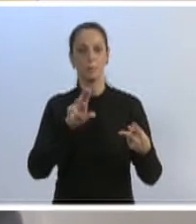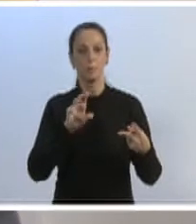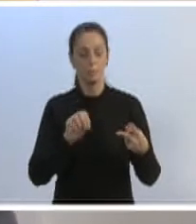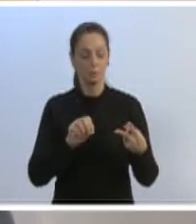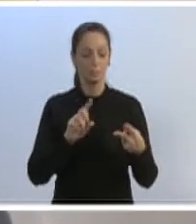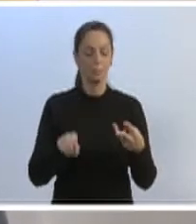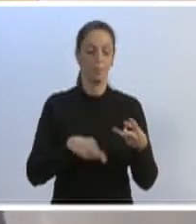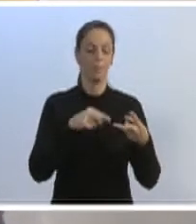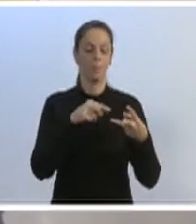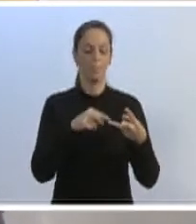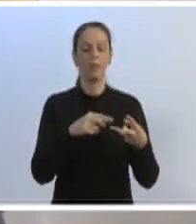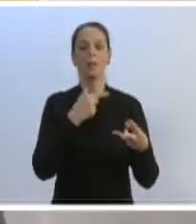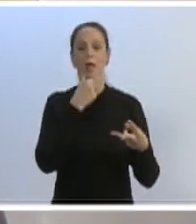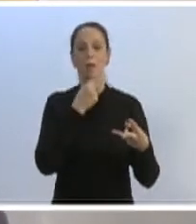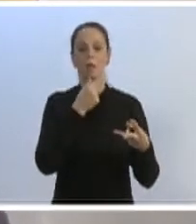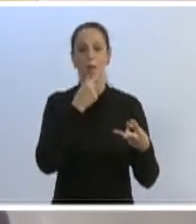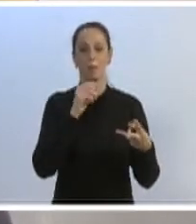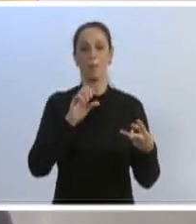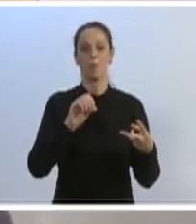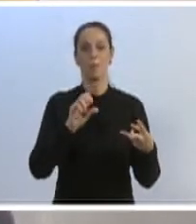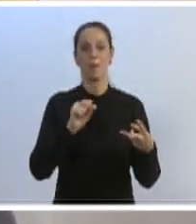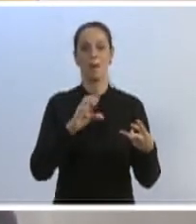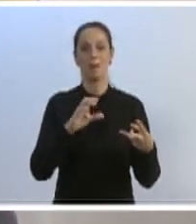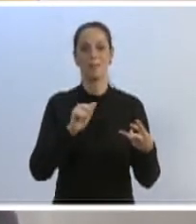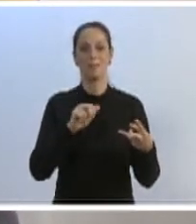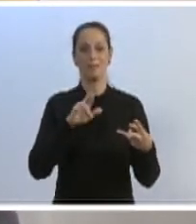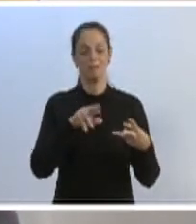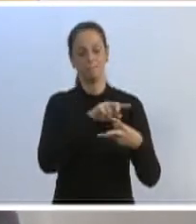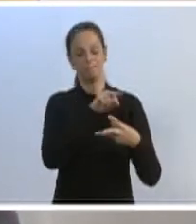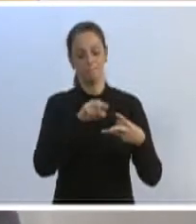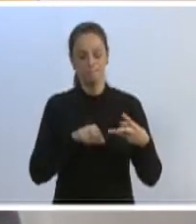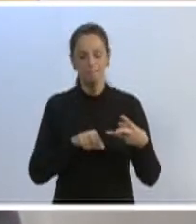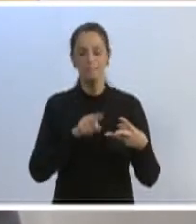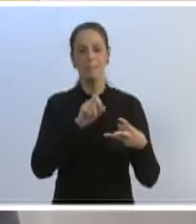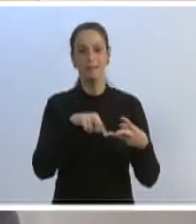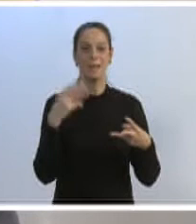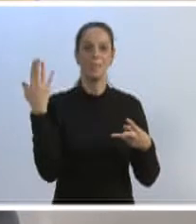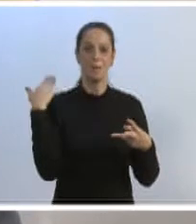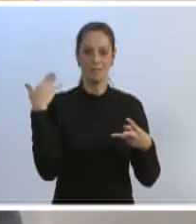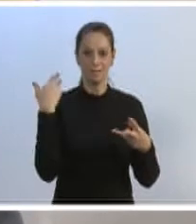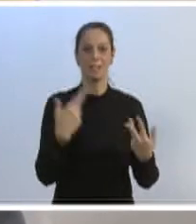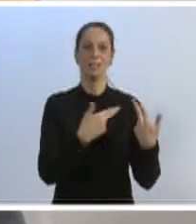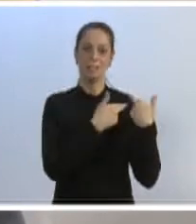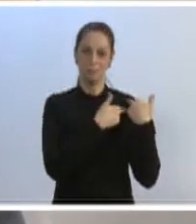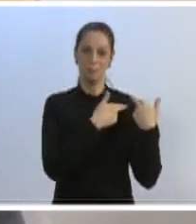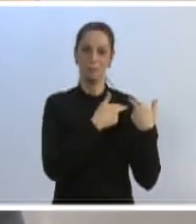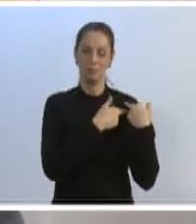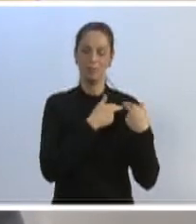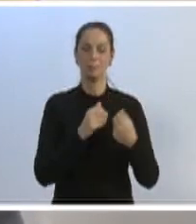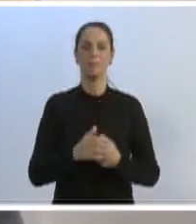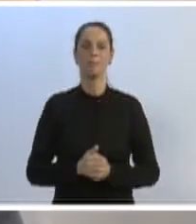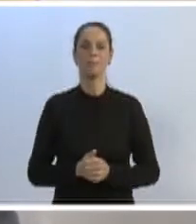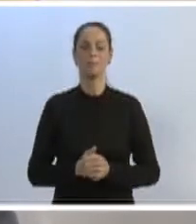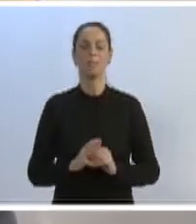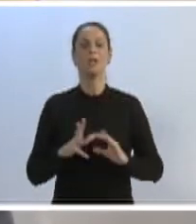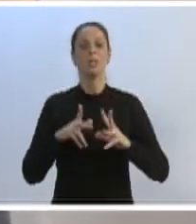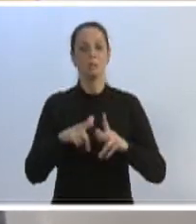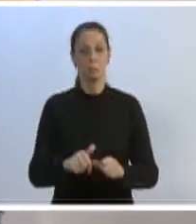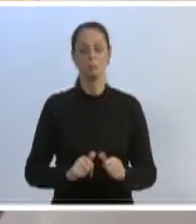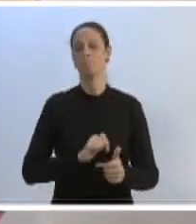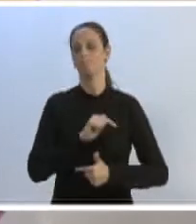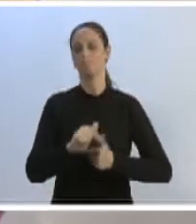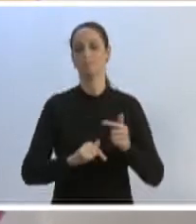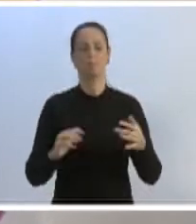Cidadão, e o Oscar Hautenberg, que estava respondendo pela Secretaria de Saúde. Todos eles desempenharam um